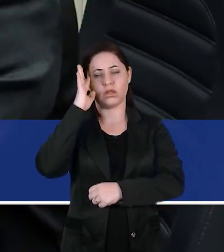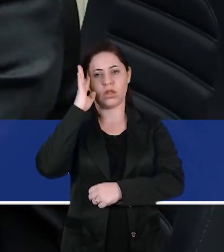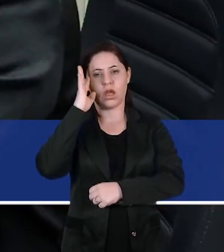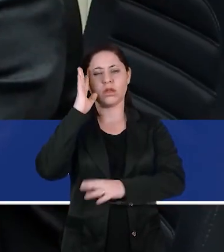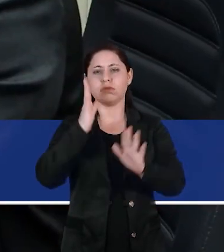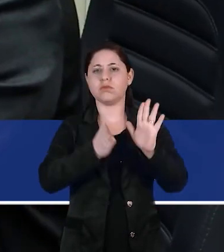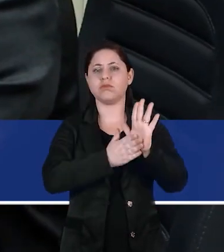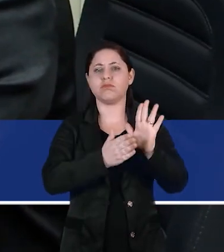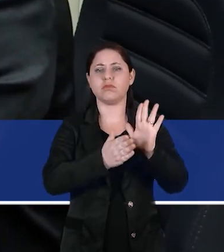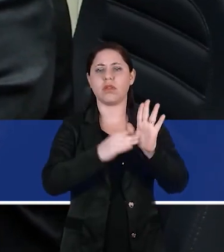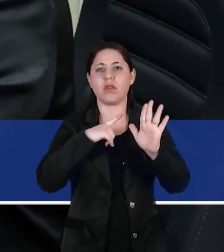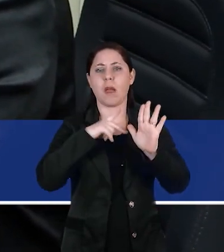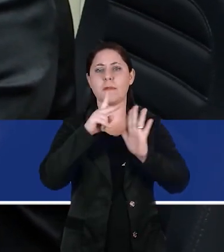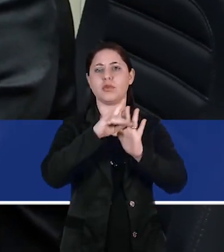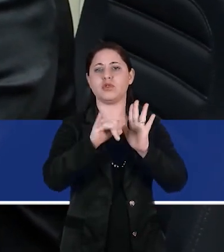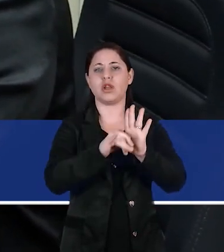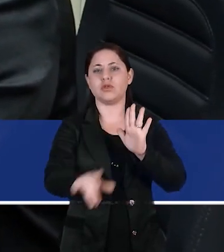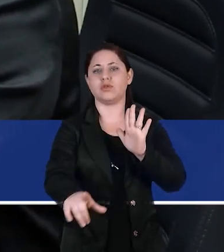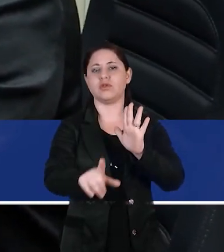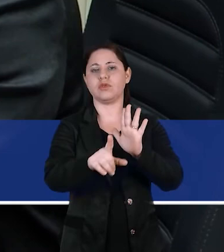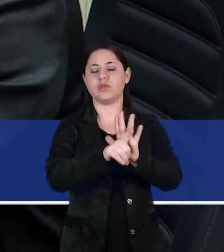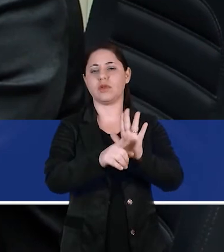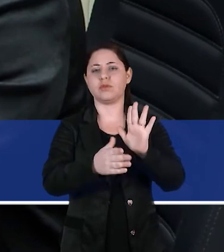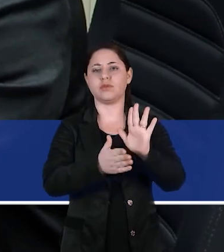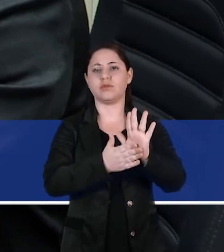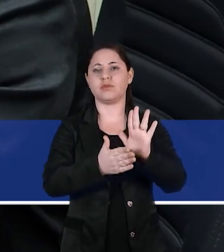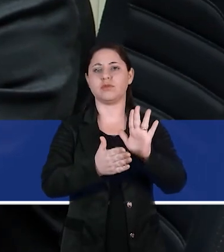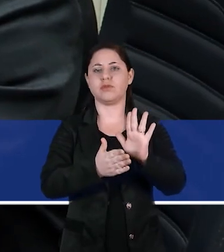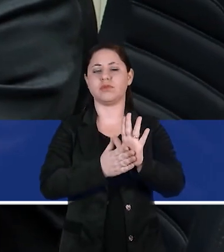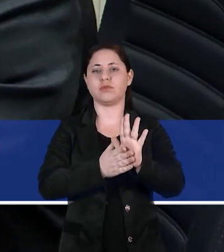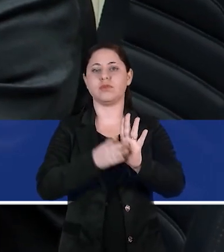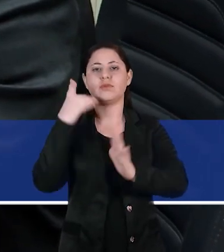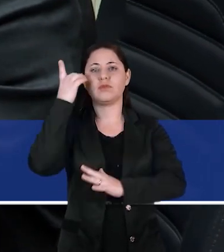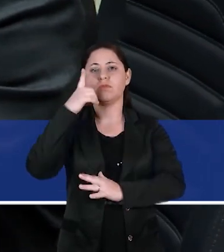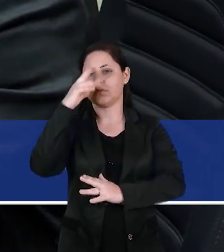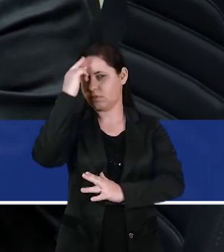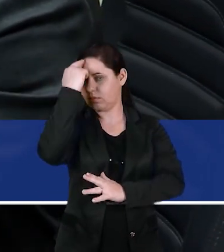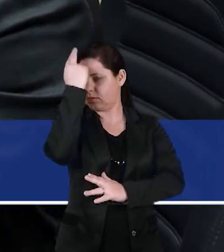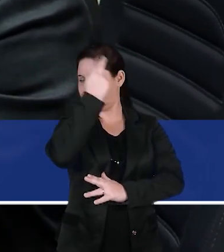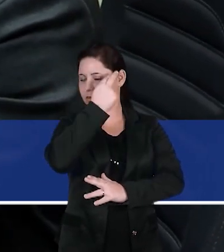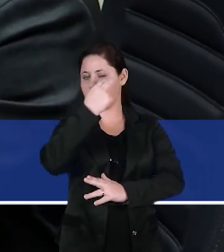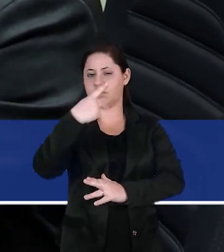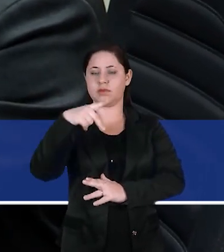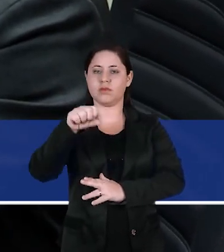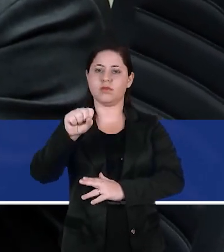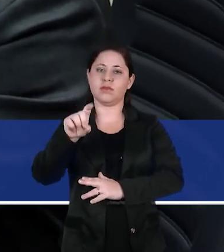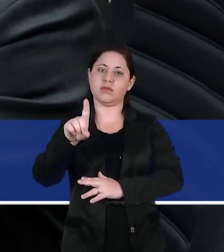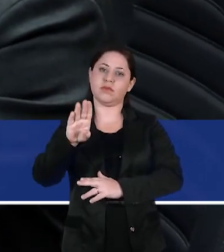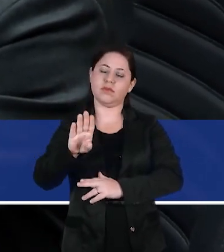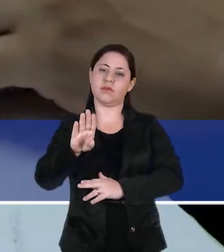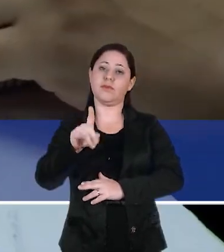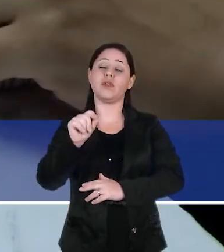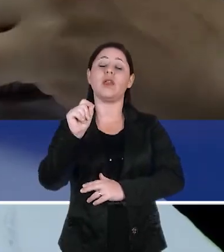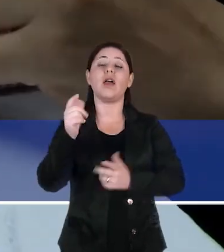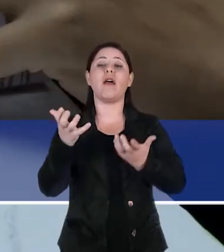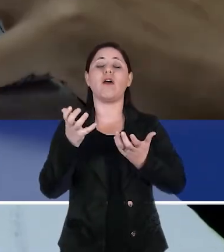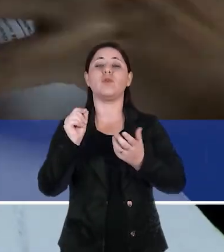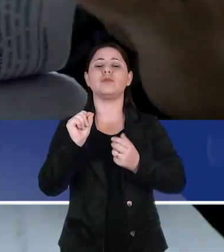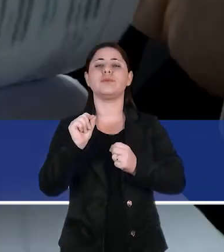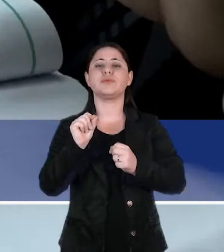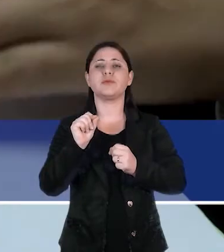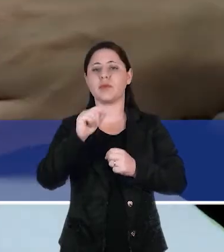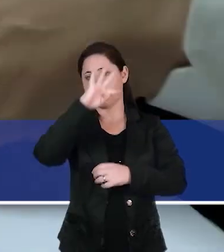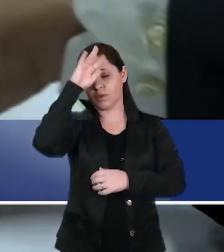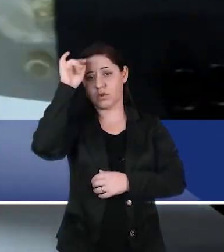quarta-feira. Entre as propostas está o projeto de lei de autoria do deputado Rinaldo Modesto, do PSDB, que